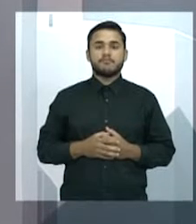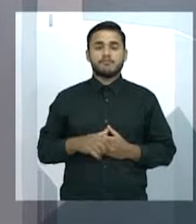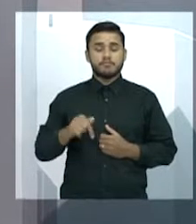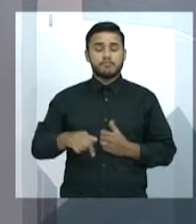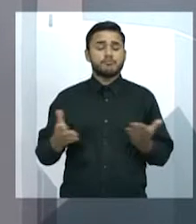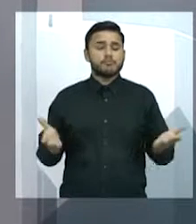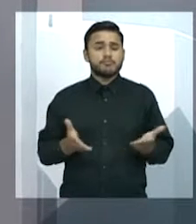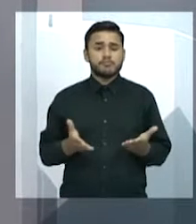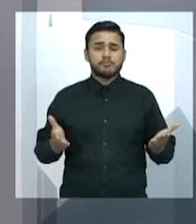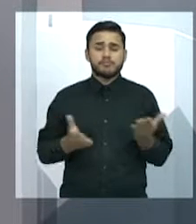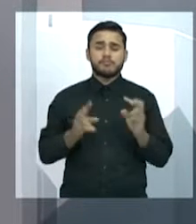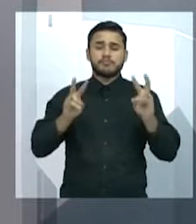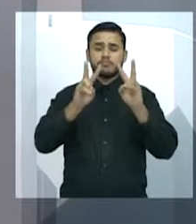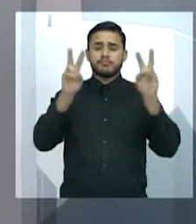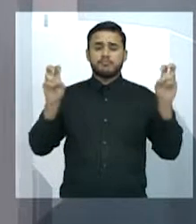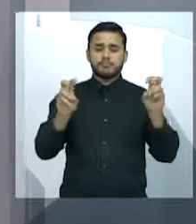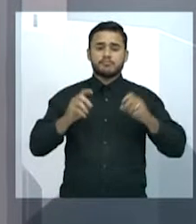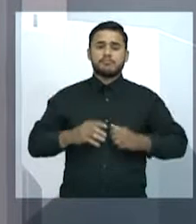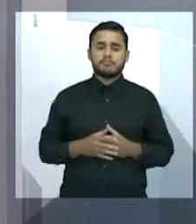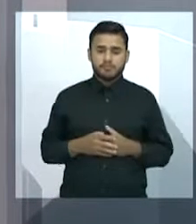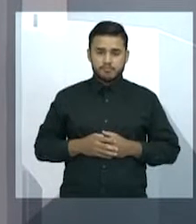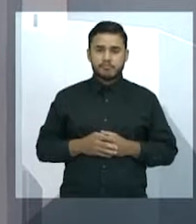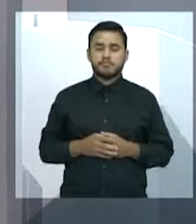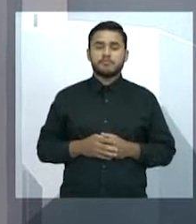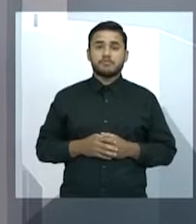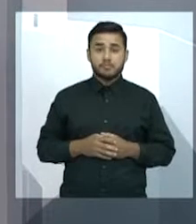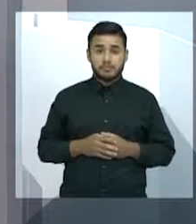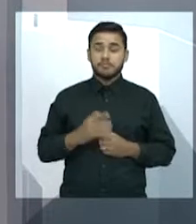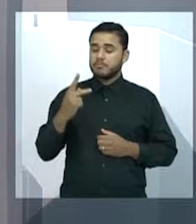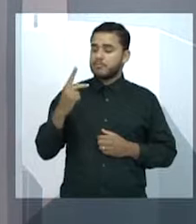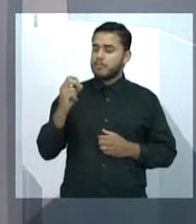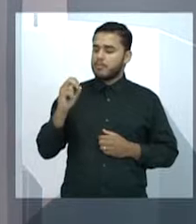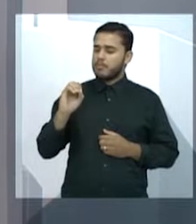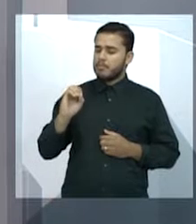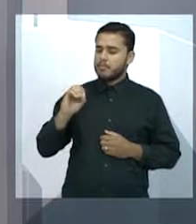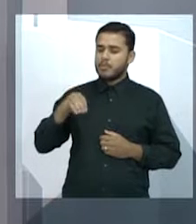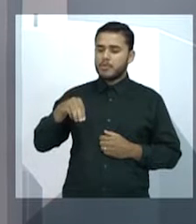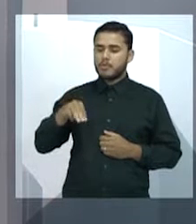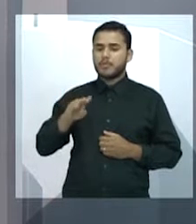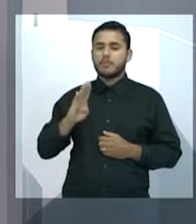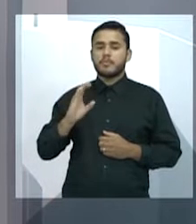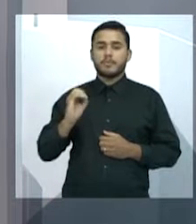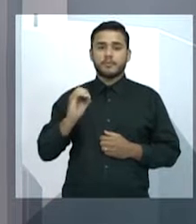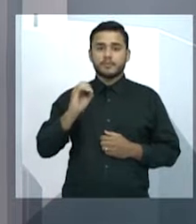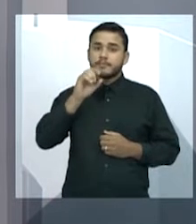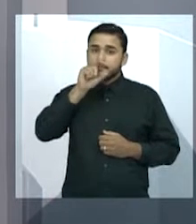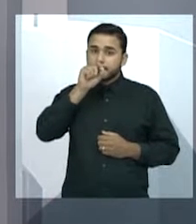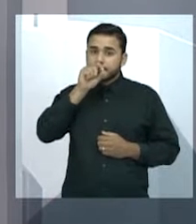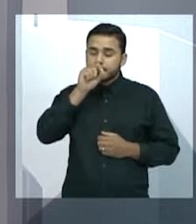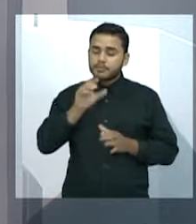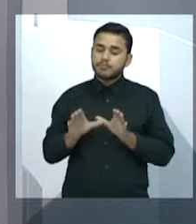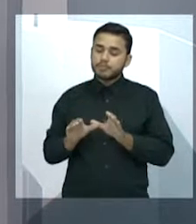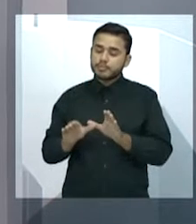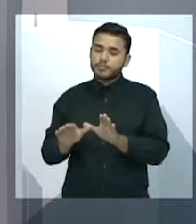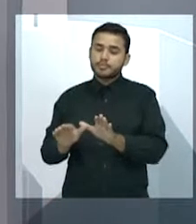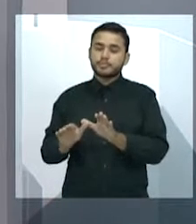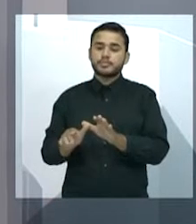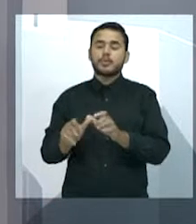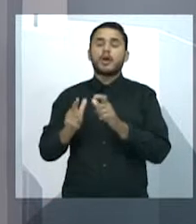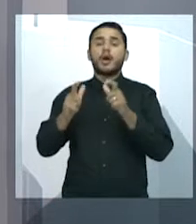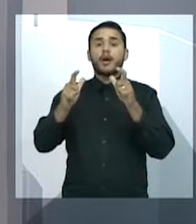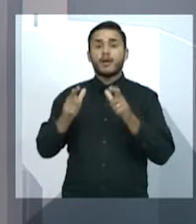programa de hoje nós vamos falar sobre os pombos. Em vários locais, várias praças, ali na